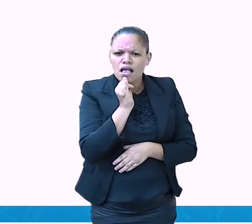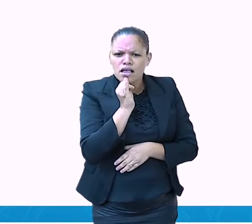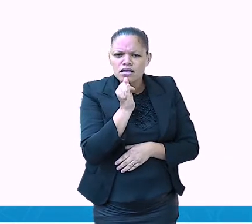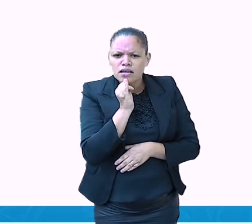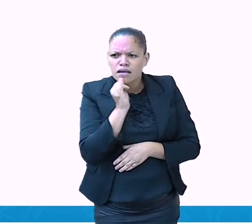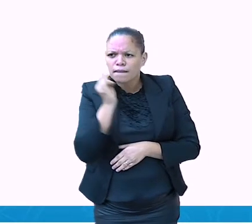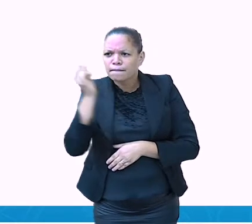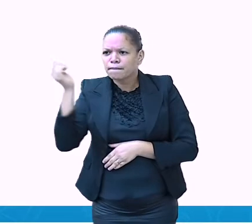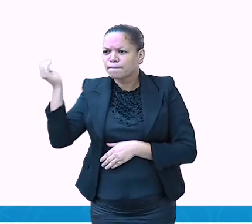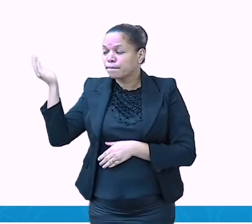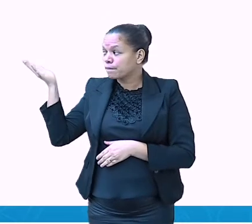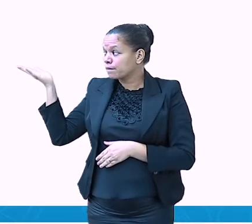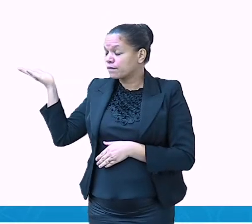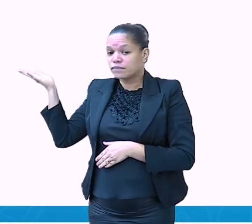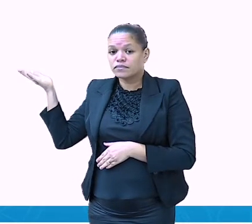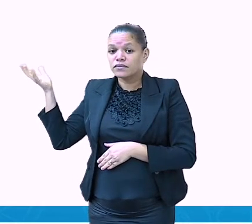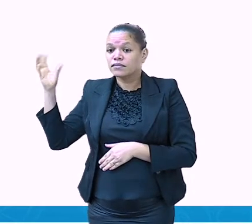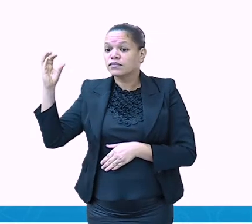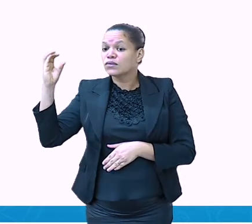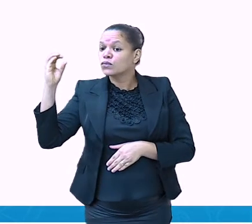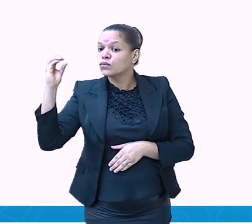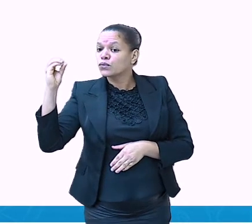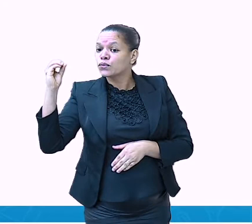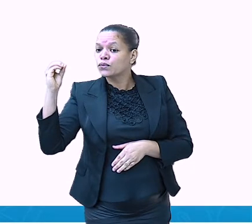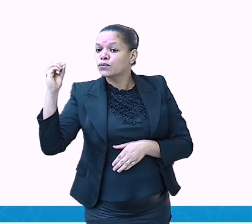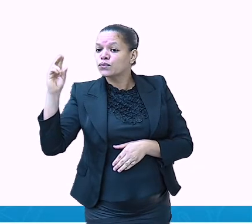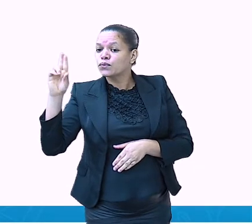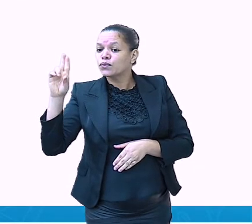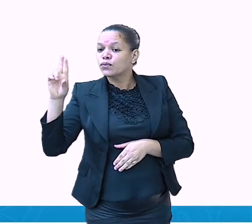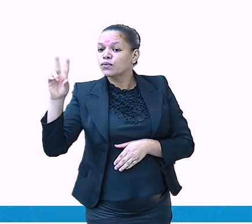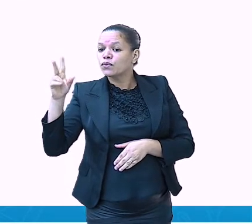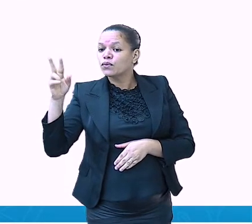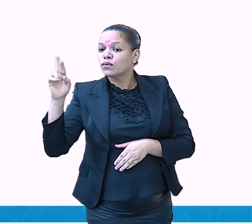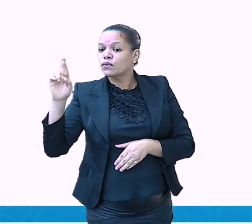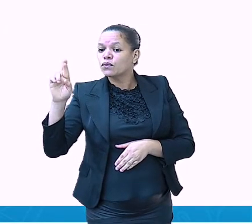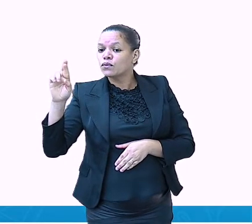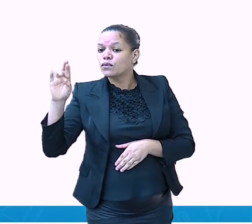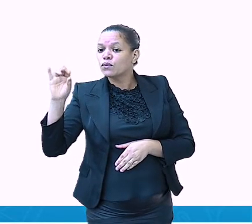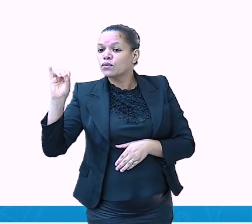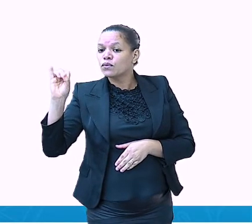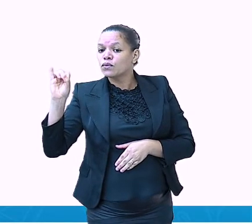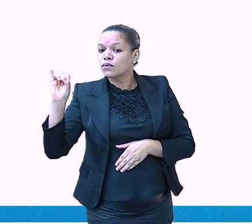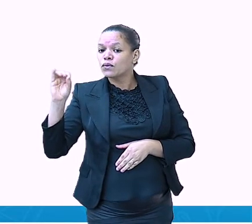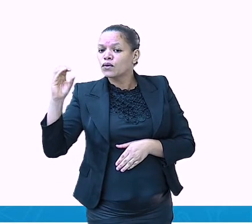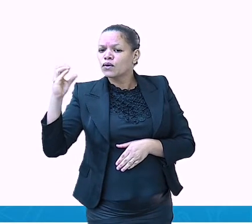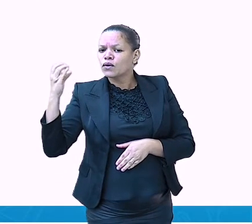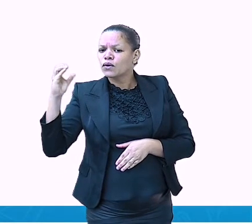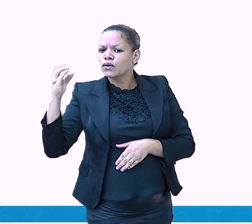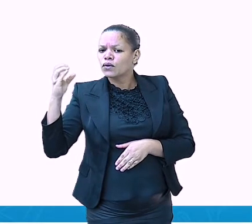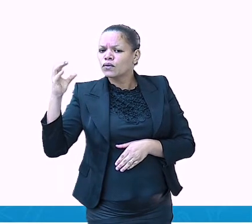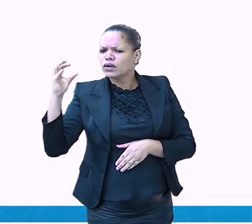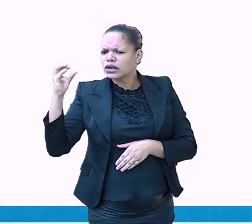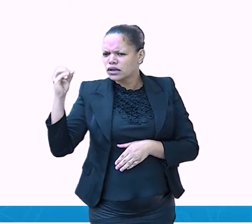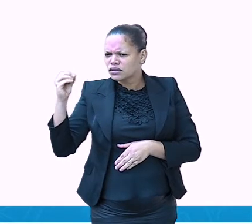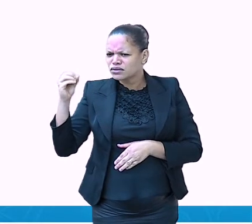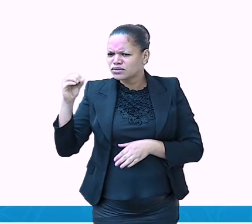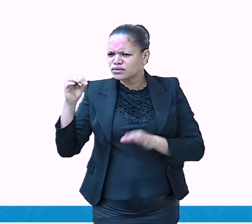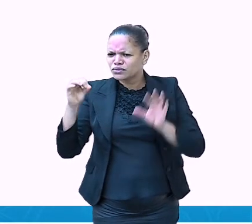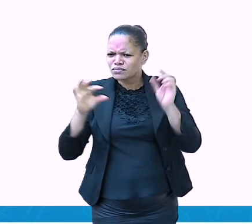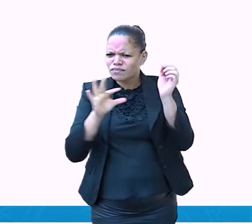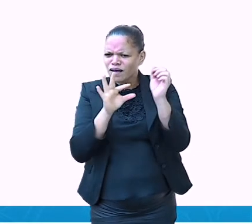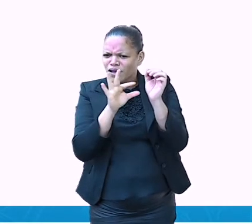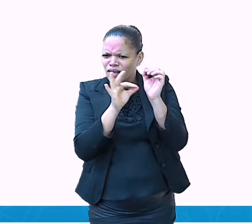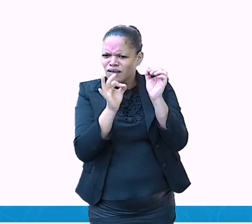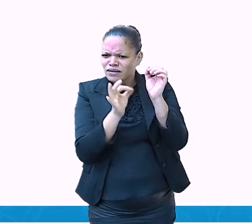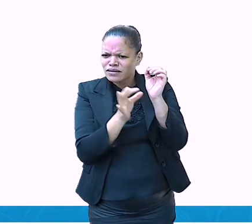aqui esses espinhos que são extremamente pontudos. E nesse